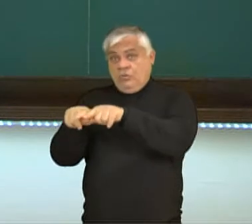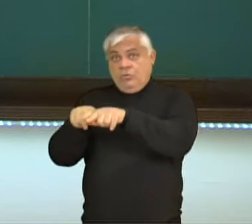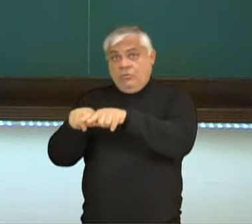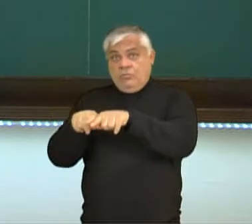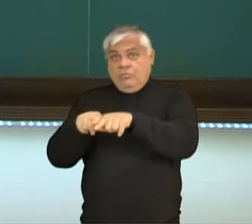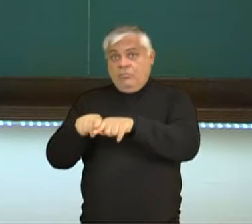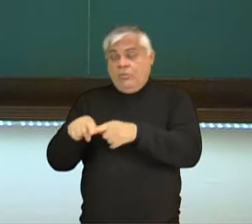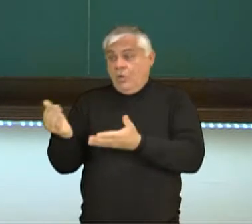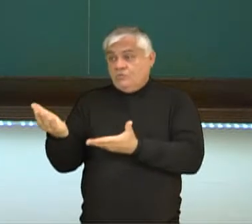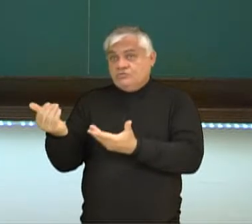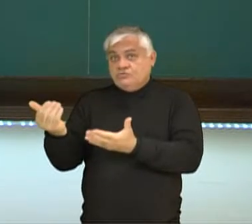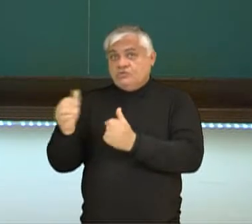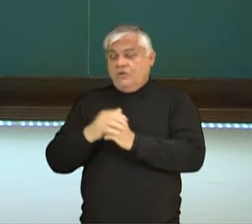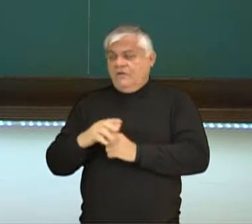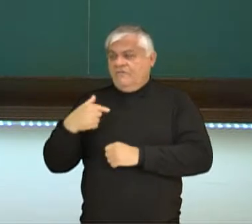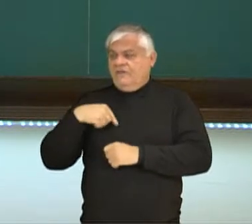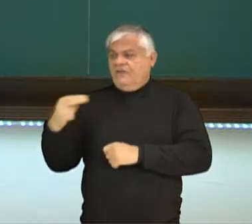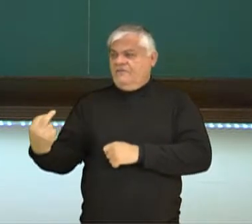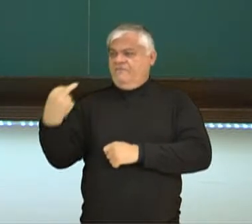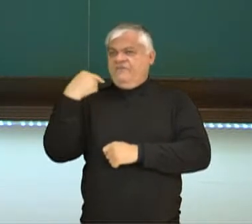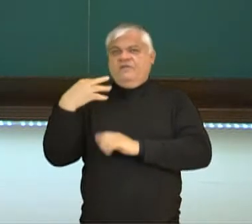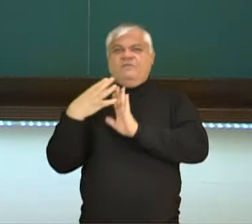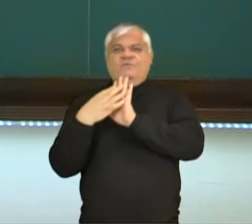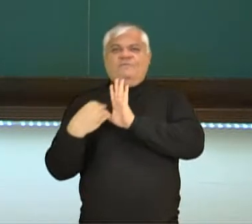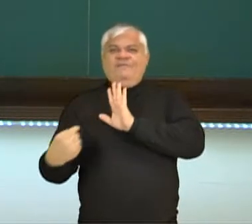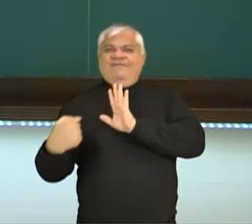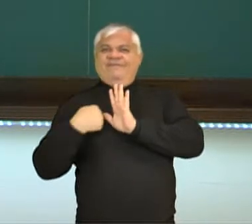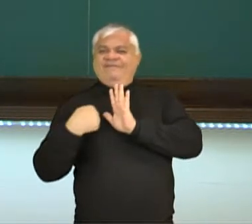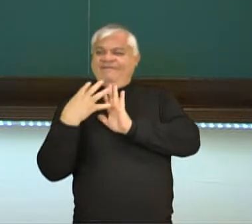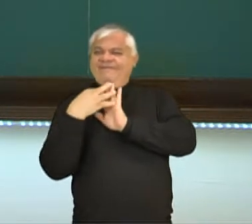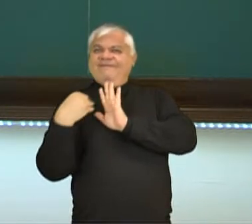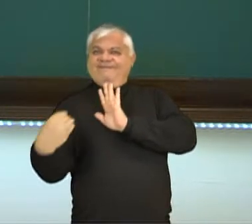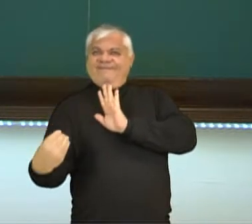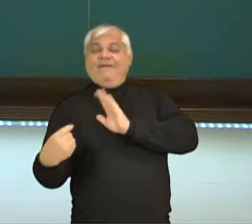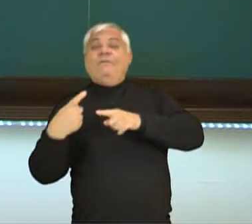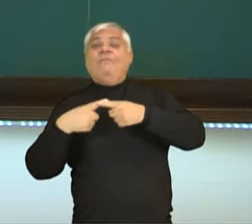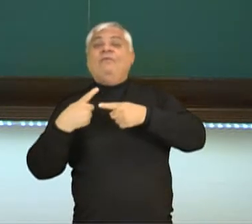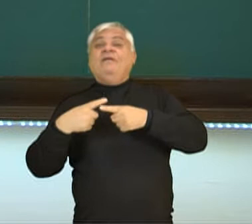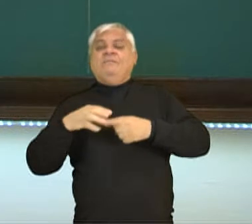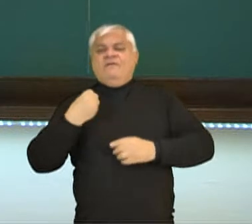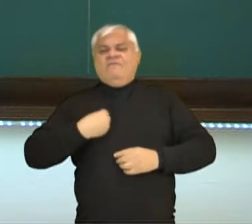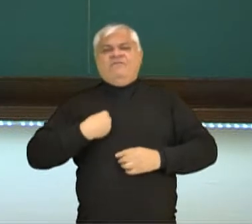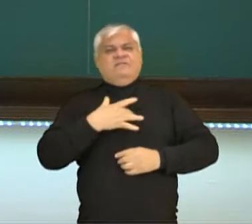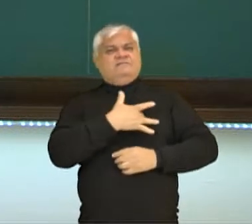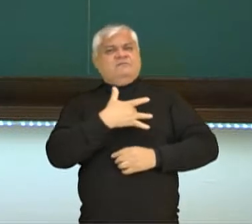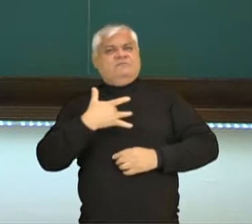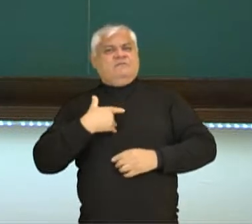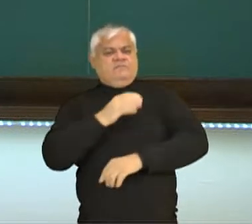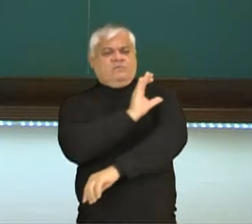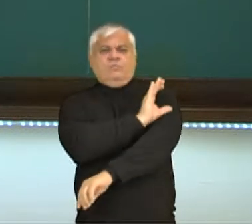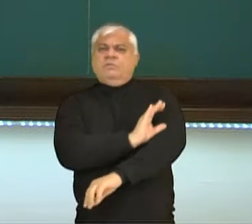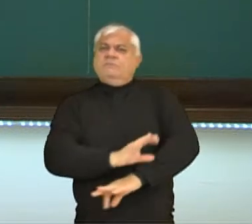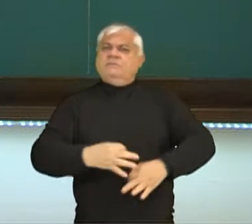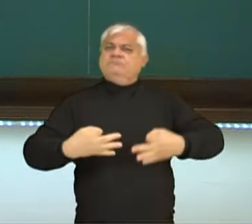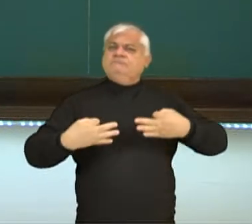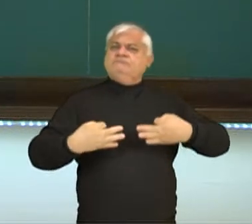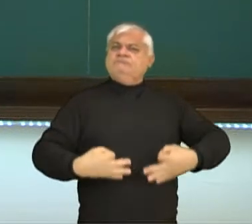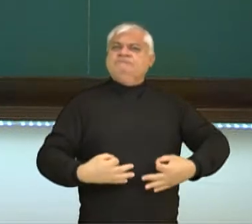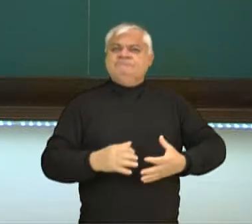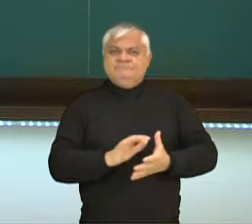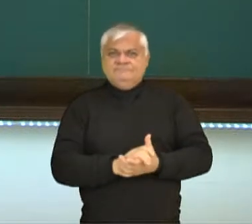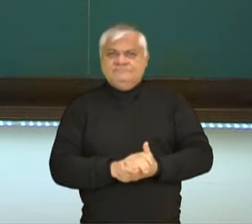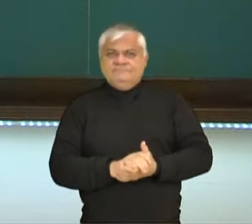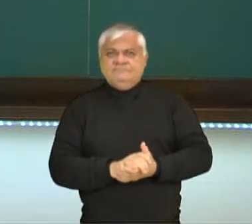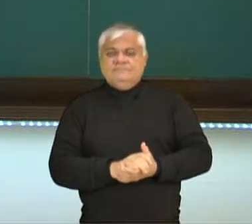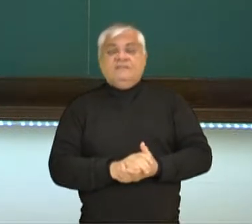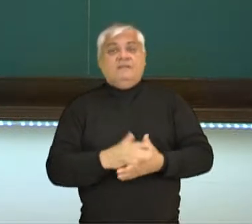né? Alguém que você seja exemplo, a importância, né, de você ter hábitos de vida saudável, ter comportamento social saudável, né?